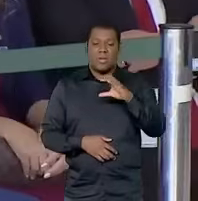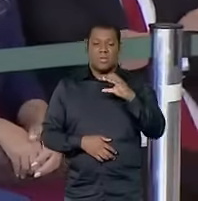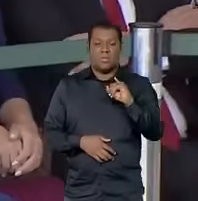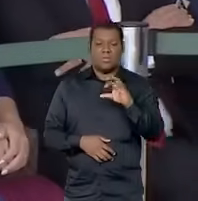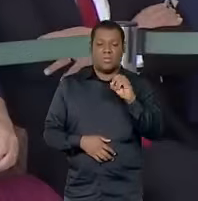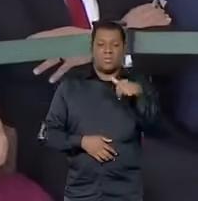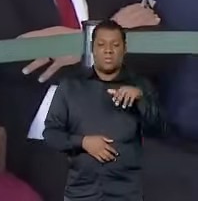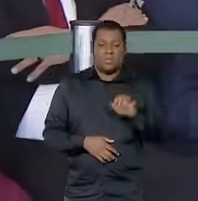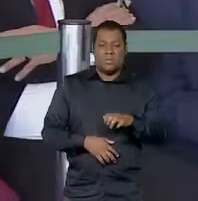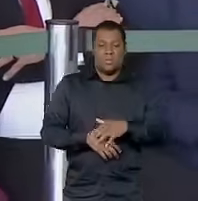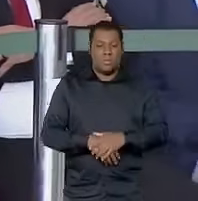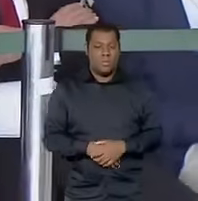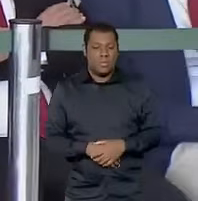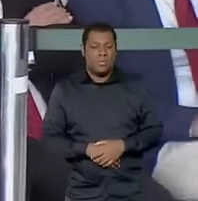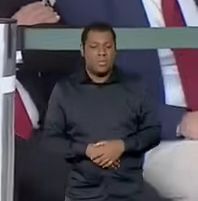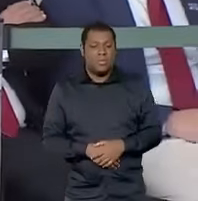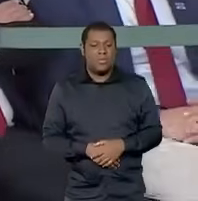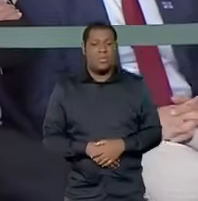se eu esqueci alguém.